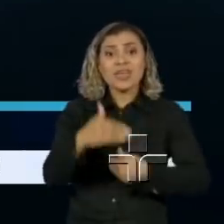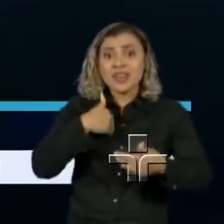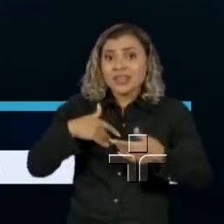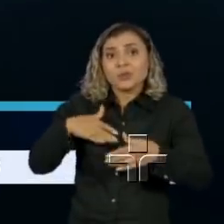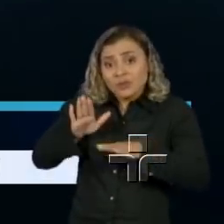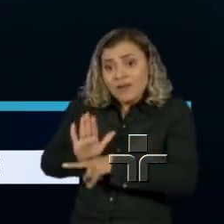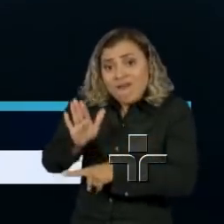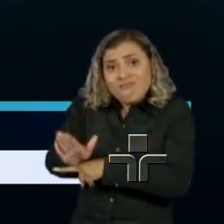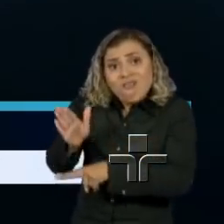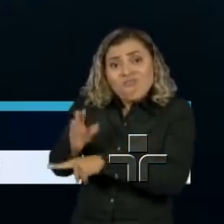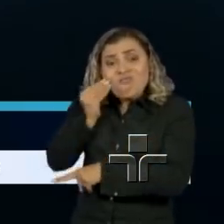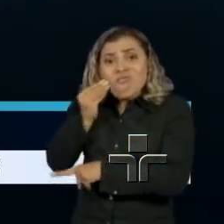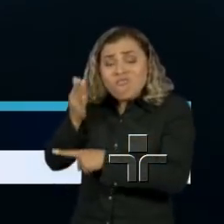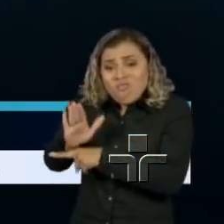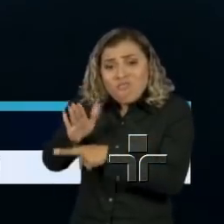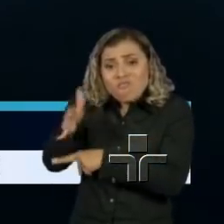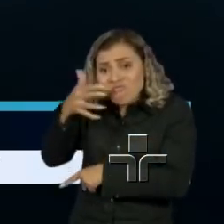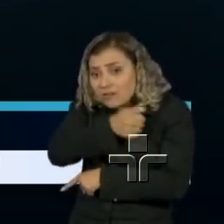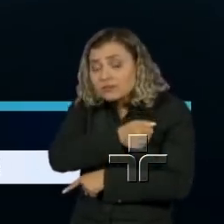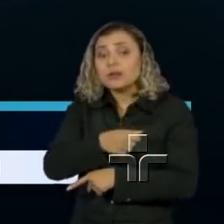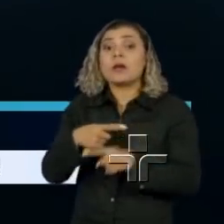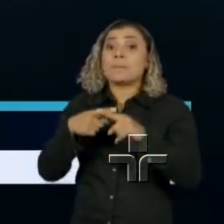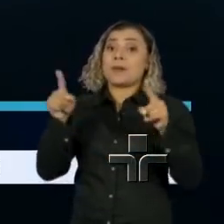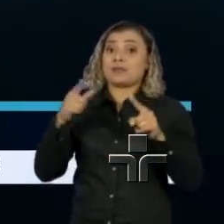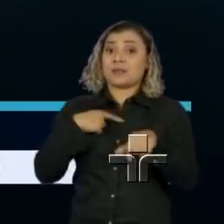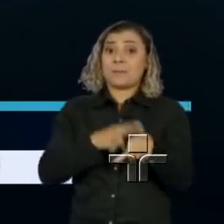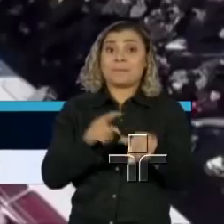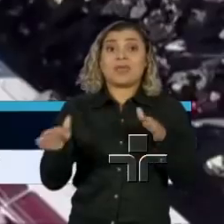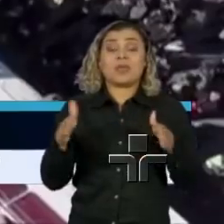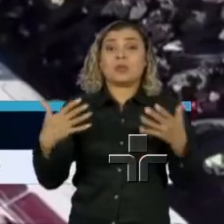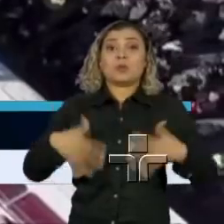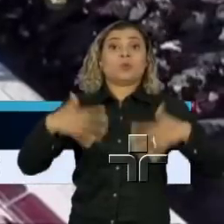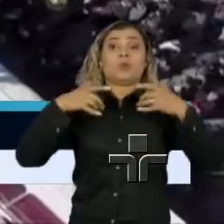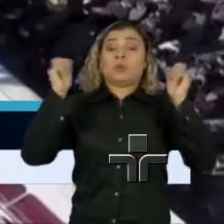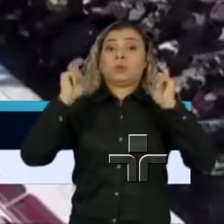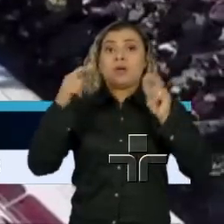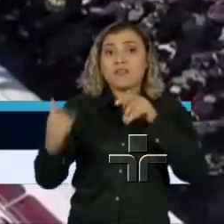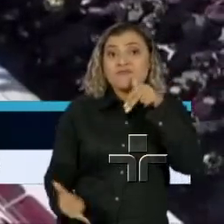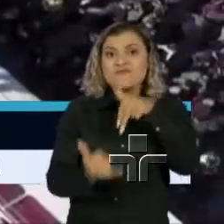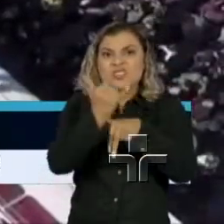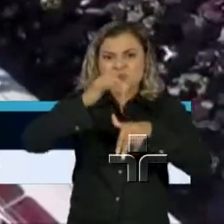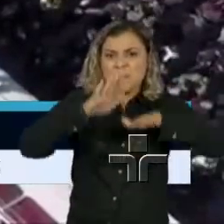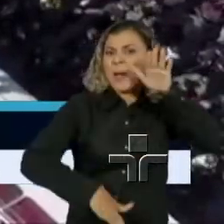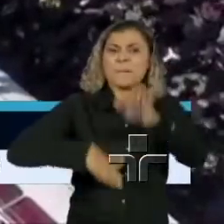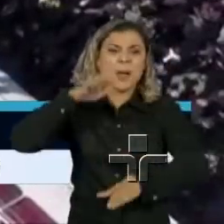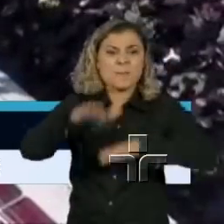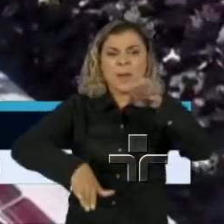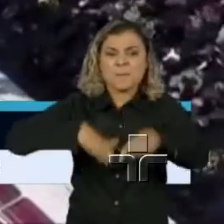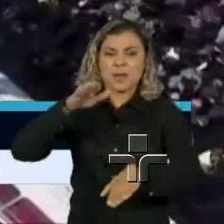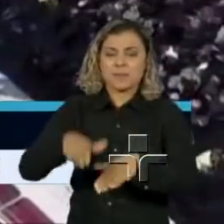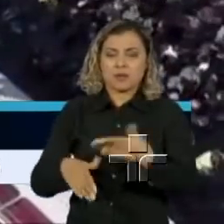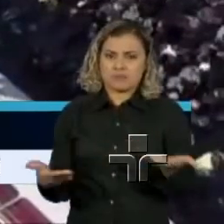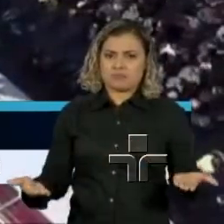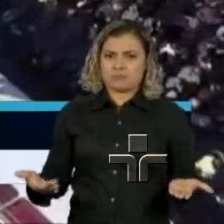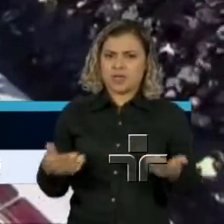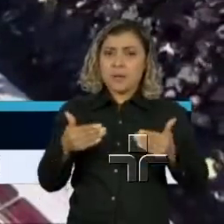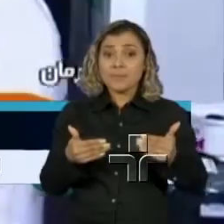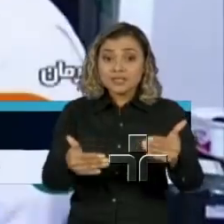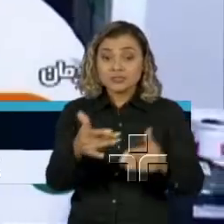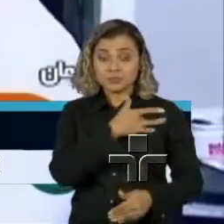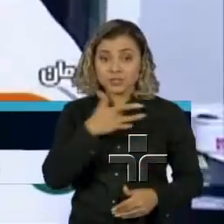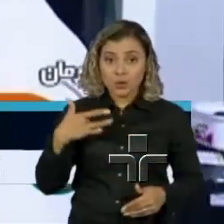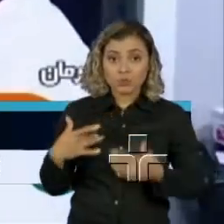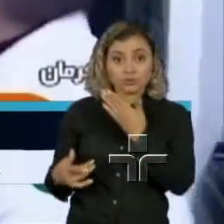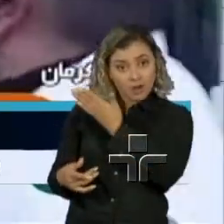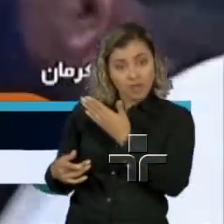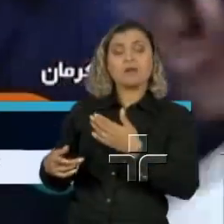rua. Devido à grande aglomeração, houve um momento de pânico e as vítimas foram pisoteadas. O ministro da Saúde iraniano visitou